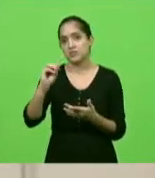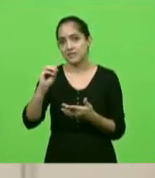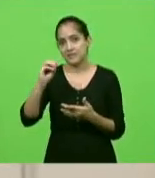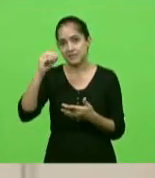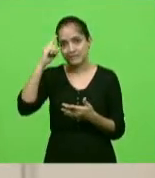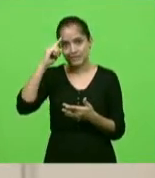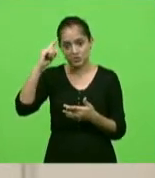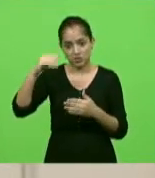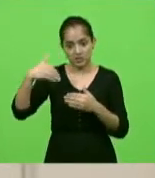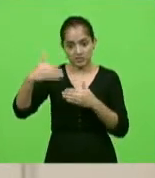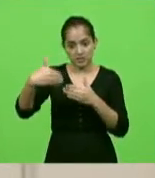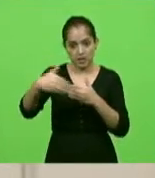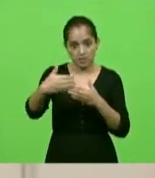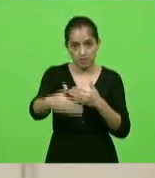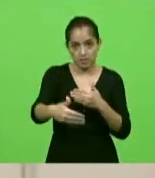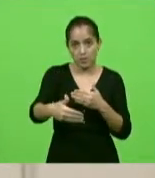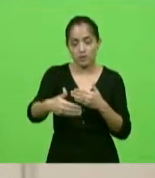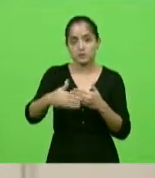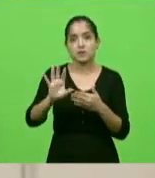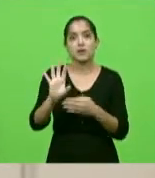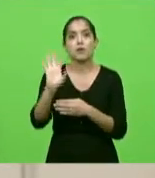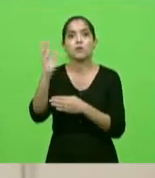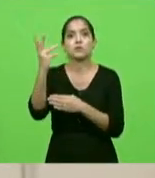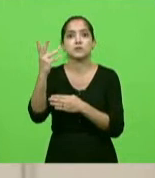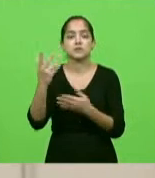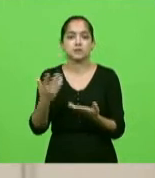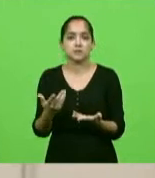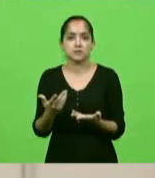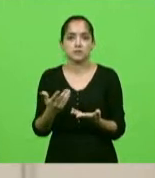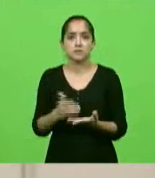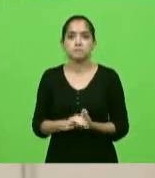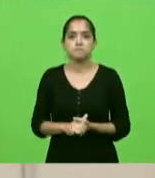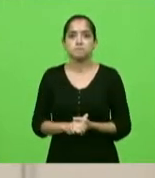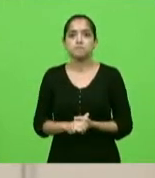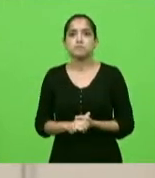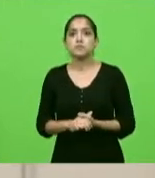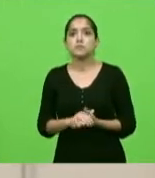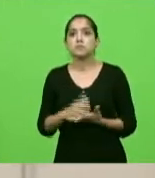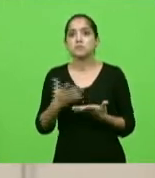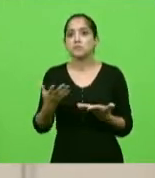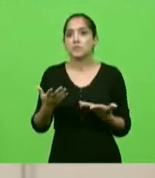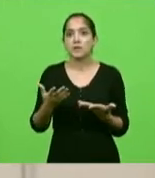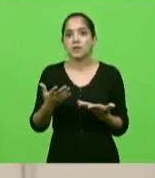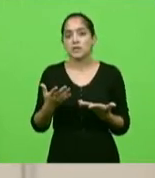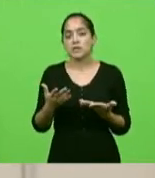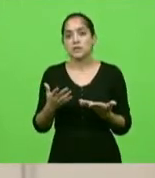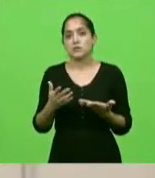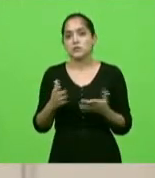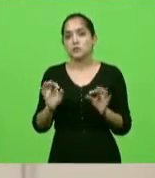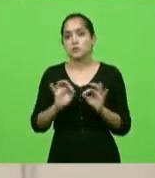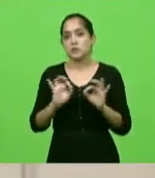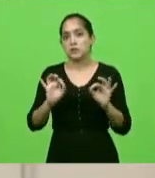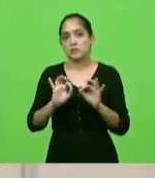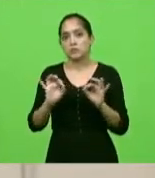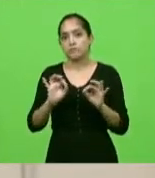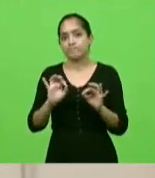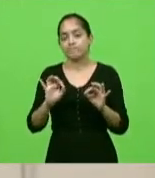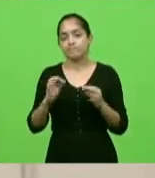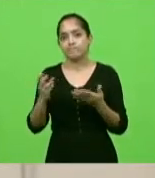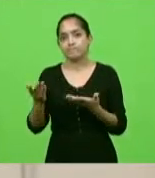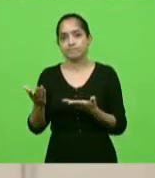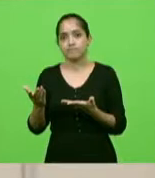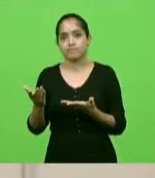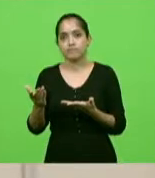dias após terem ocorrido os fatos, isso não elibe a